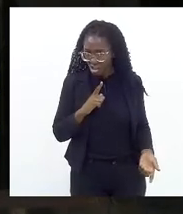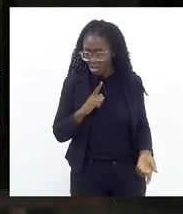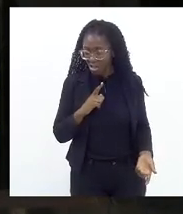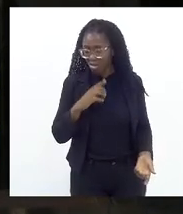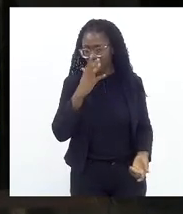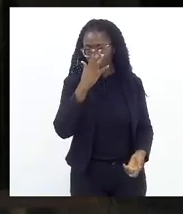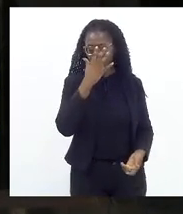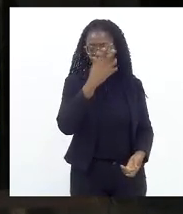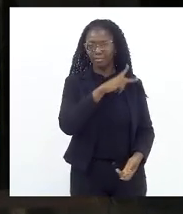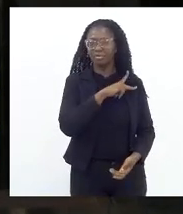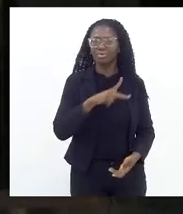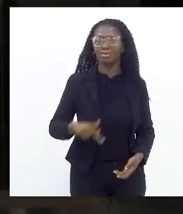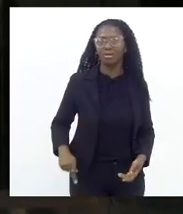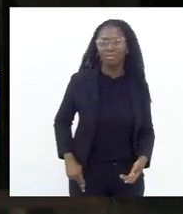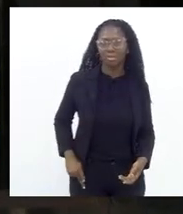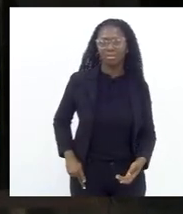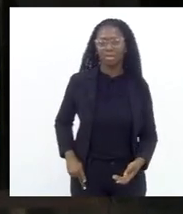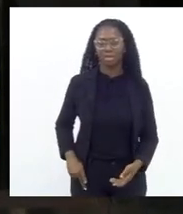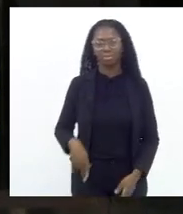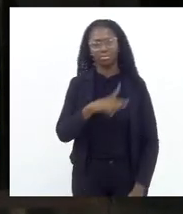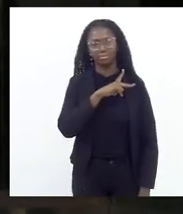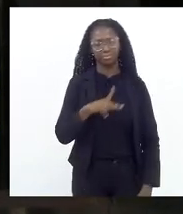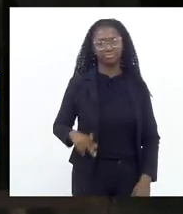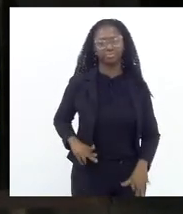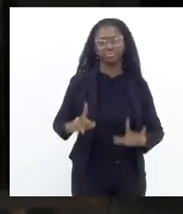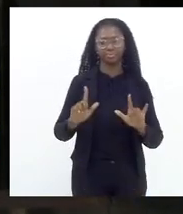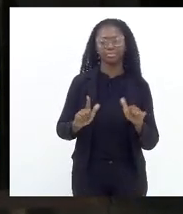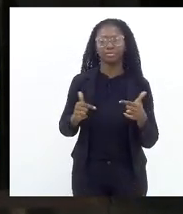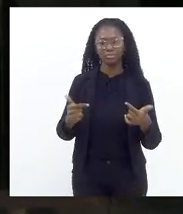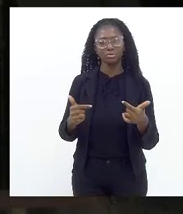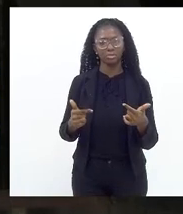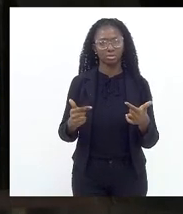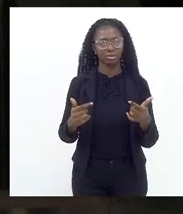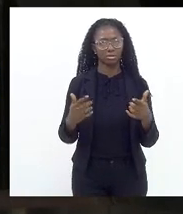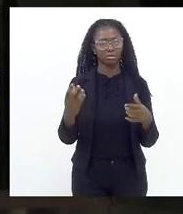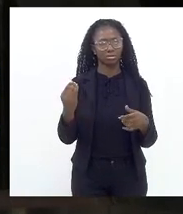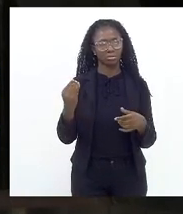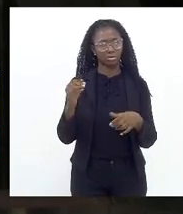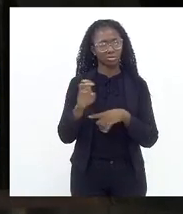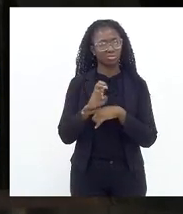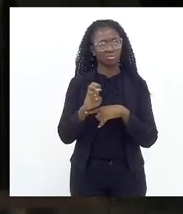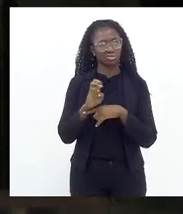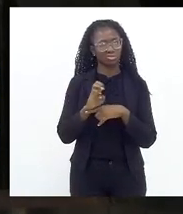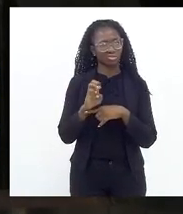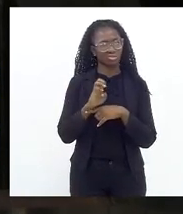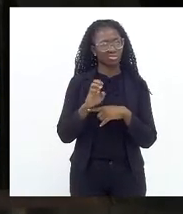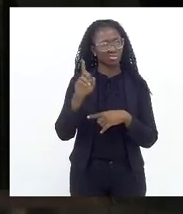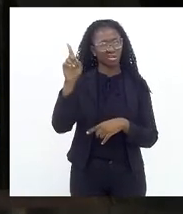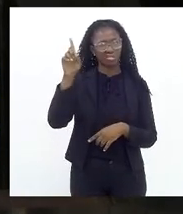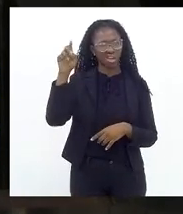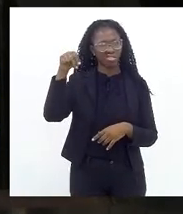O presidente da República, em ato, salvo engano, no estado do Nordeste brasileiro,